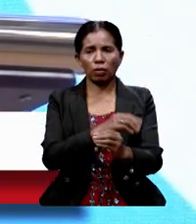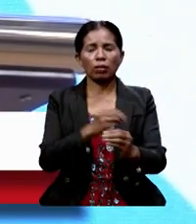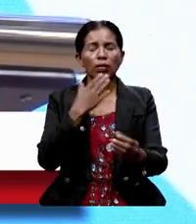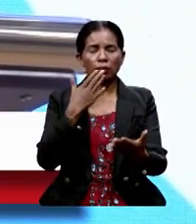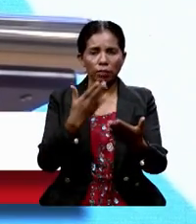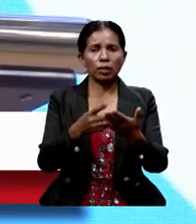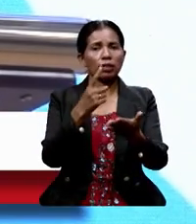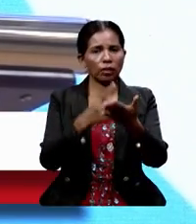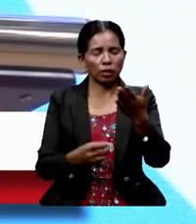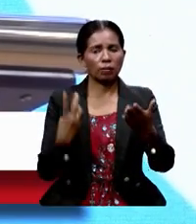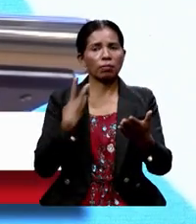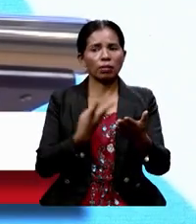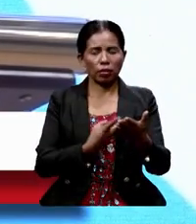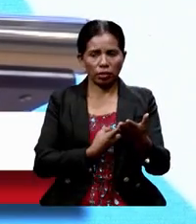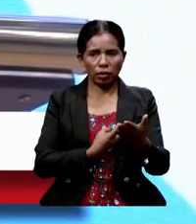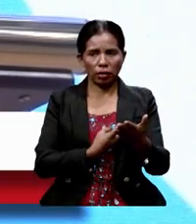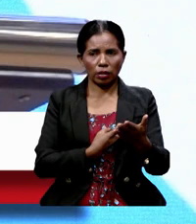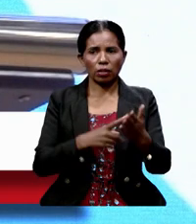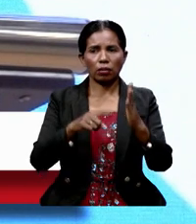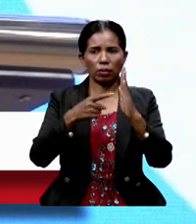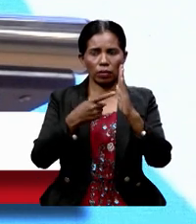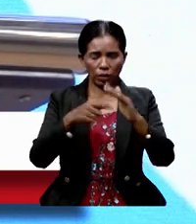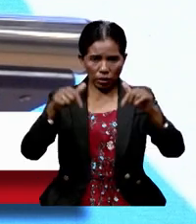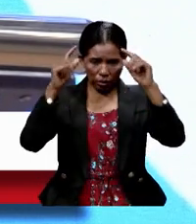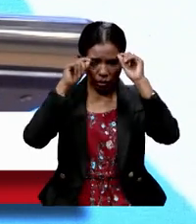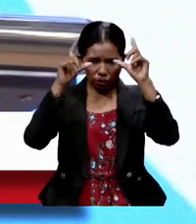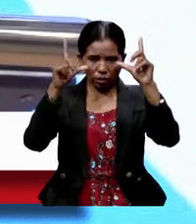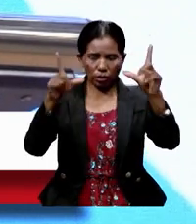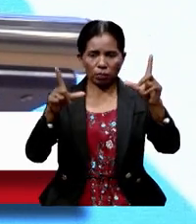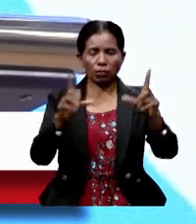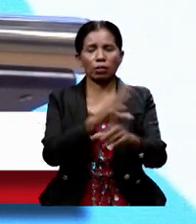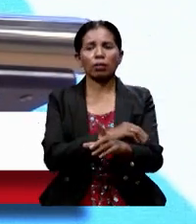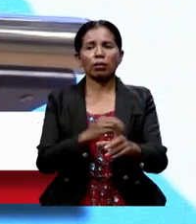os estados insulares, como a ilha de Timor e seus